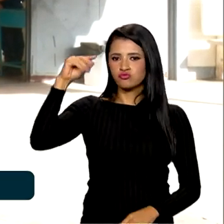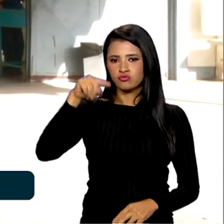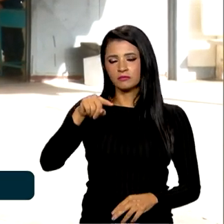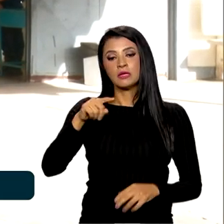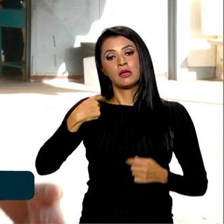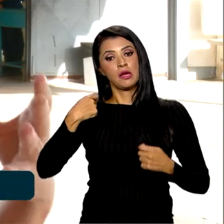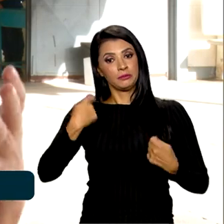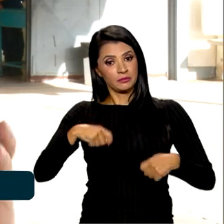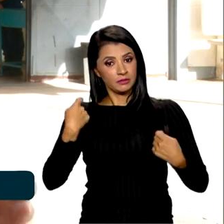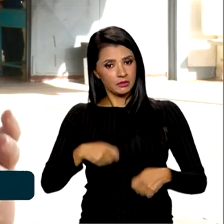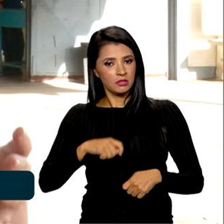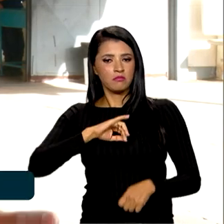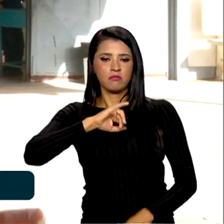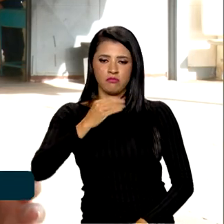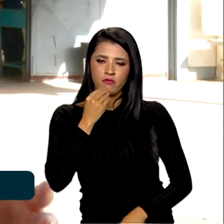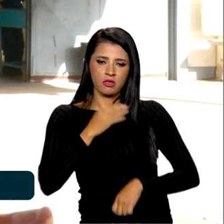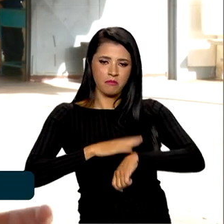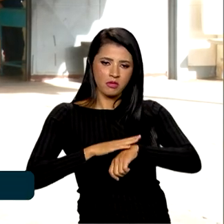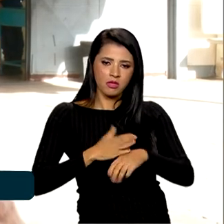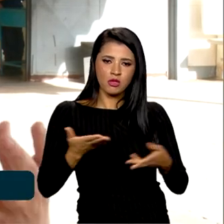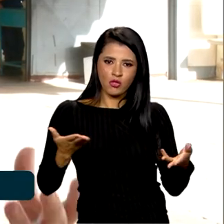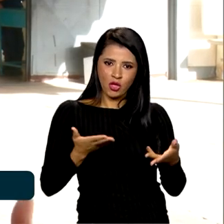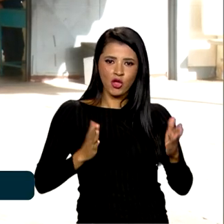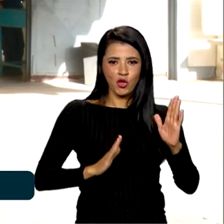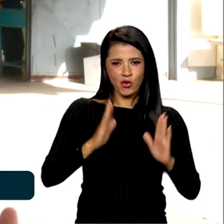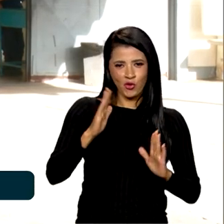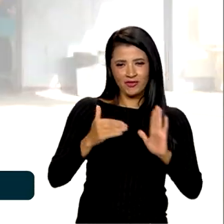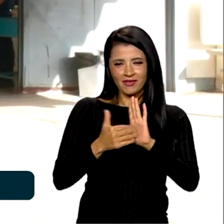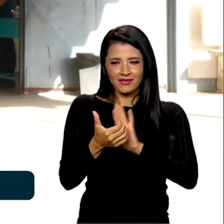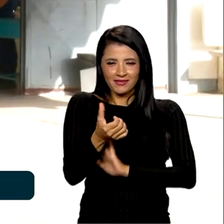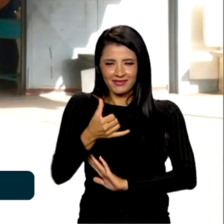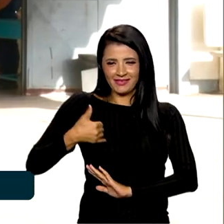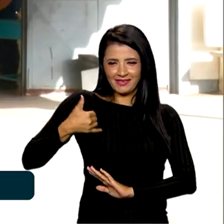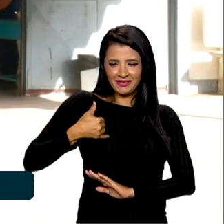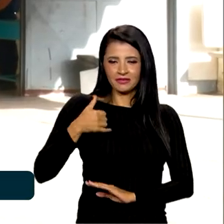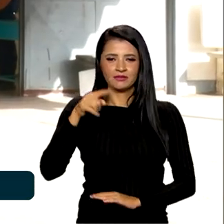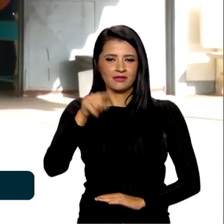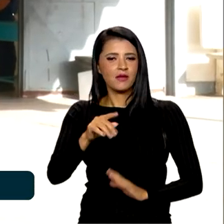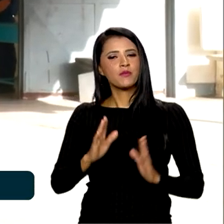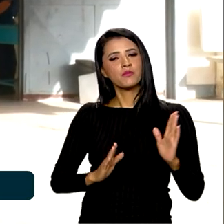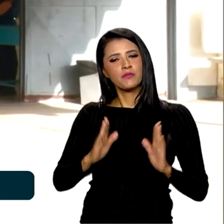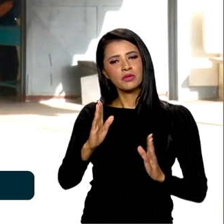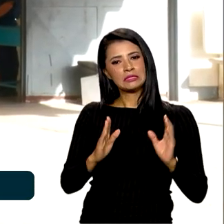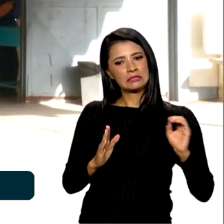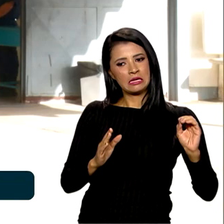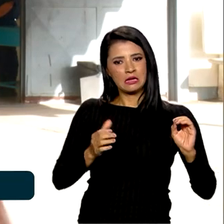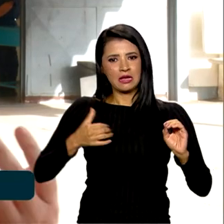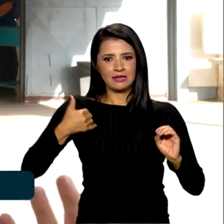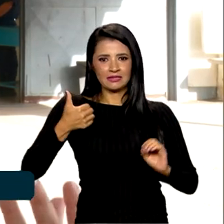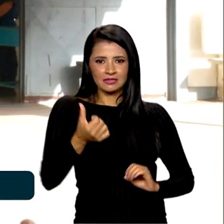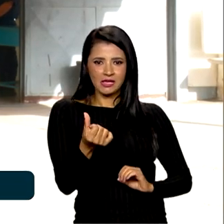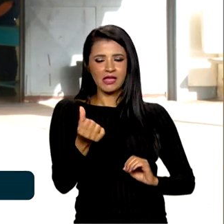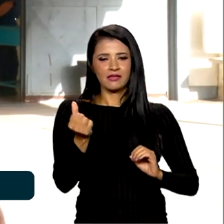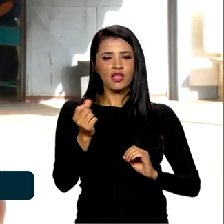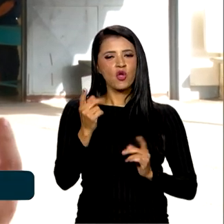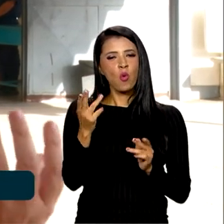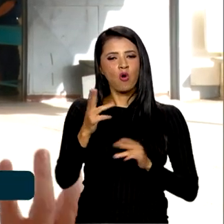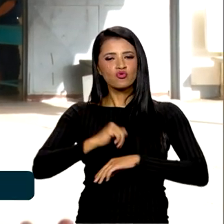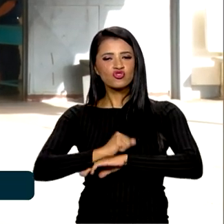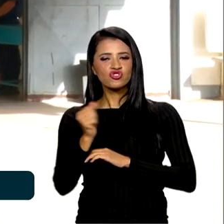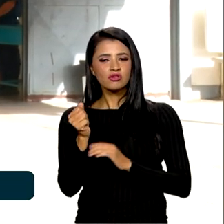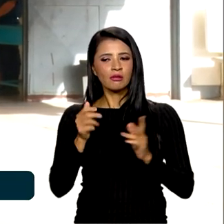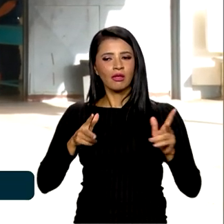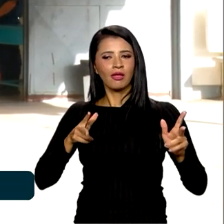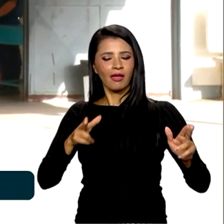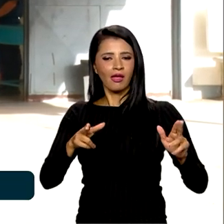a gente tem que aproveitar esse período aí né de até seis anos é o período né que a gente chama de janelinha ali onde a